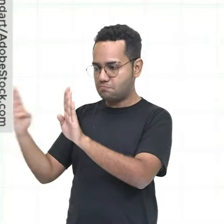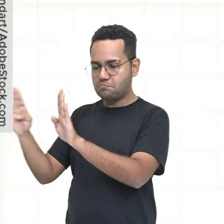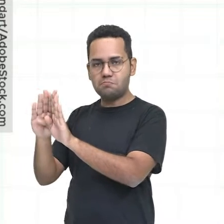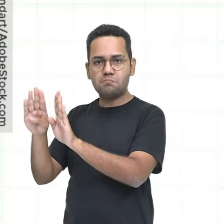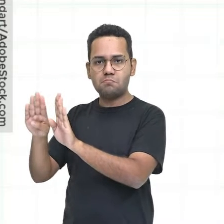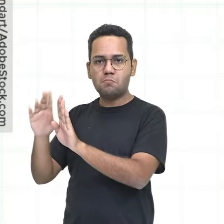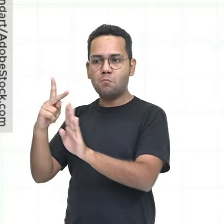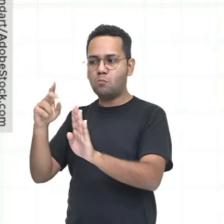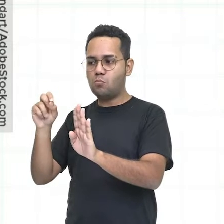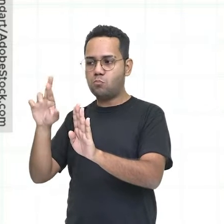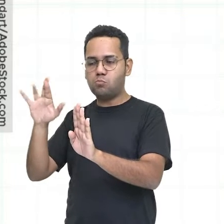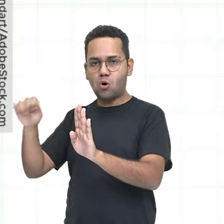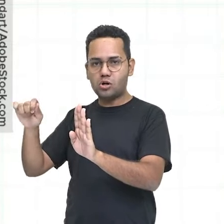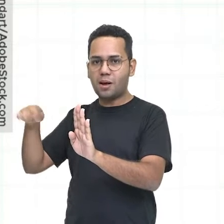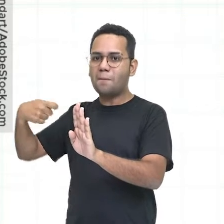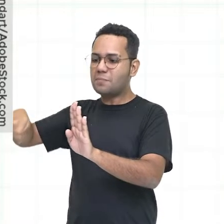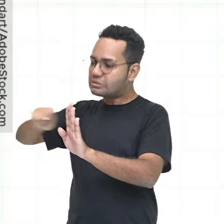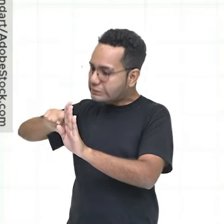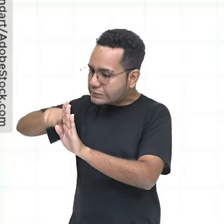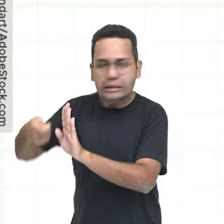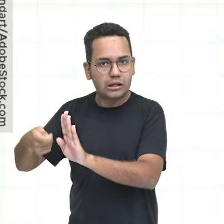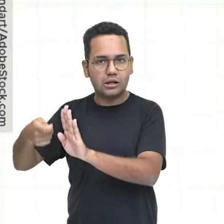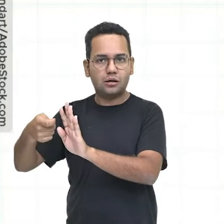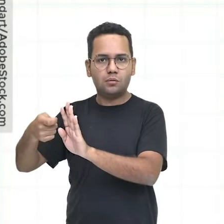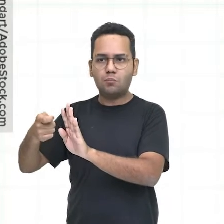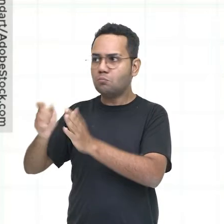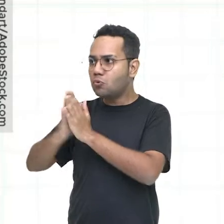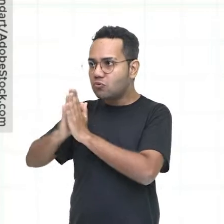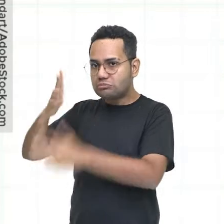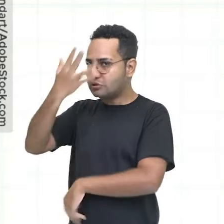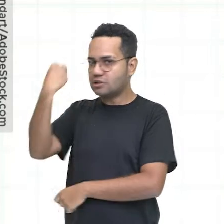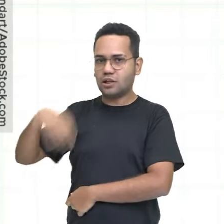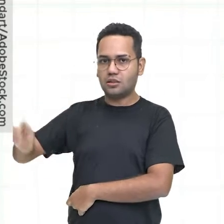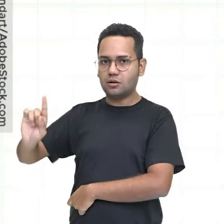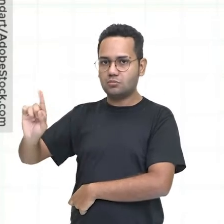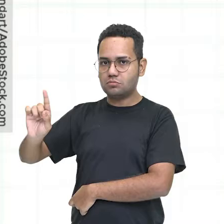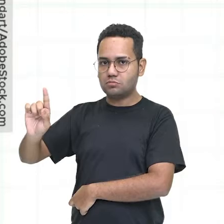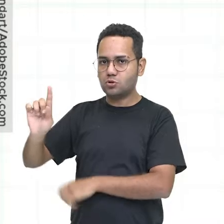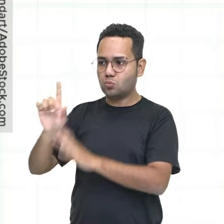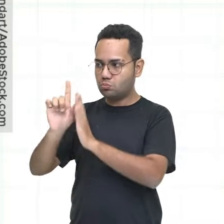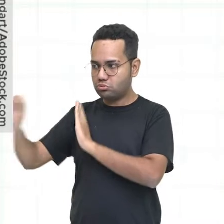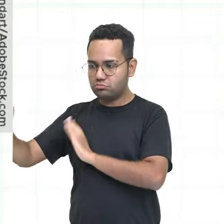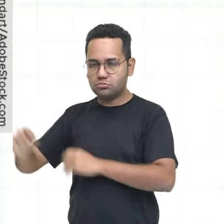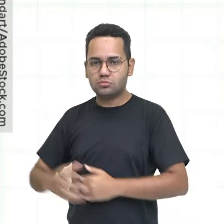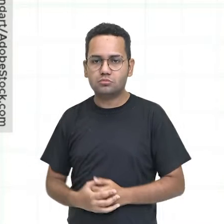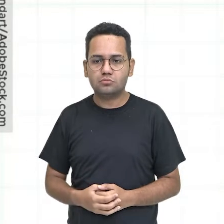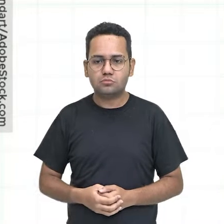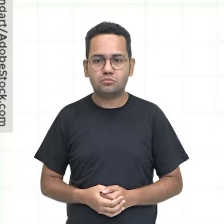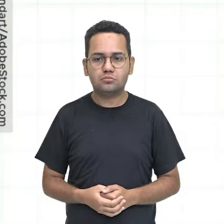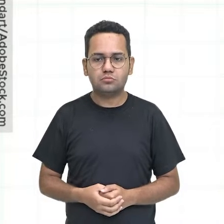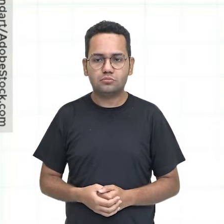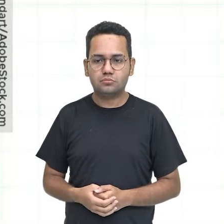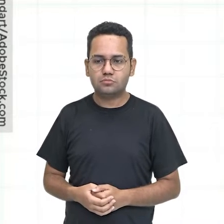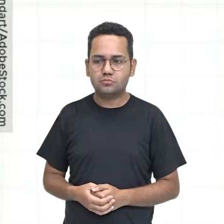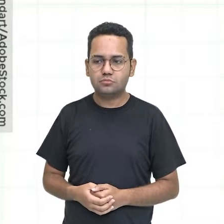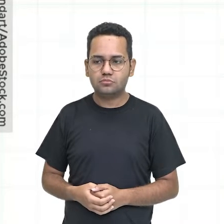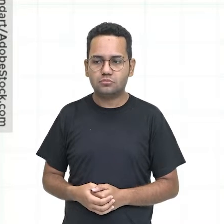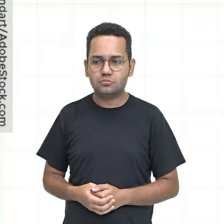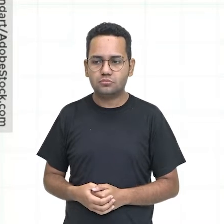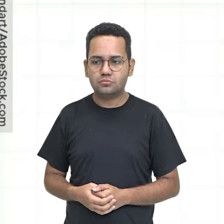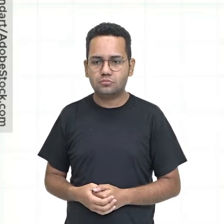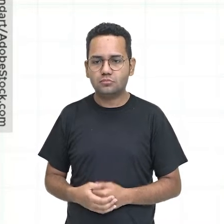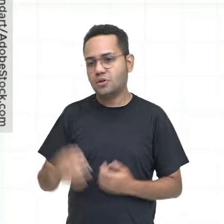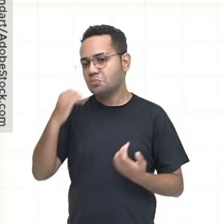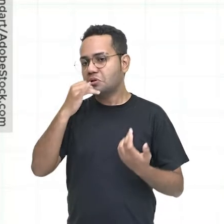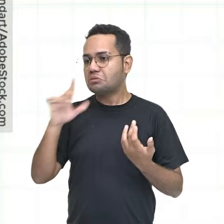não pode, né? Esquecer de trancar a porta quando você sair. A palavrinha leave, o verbo leave, é